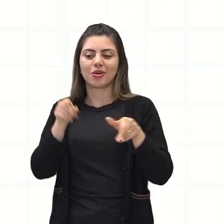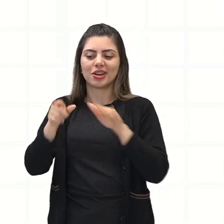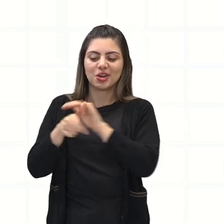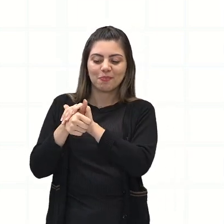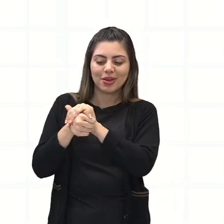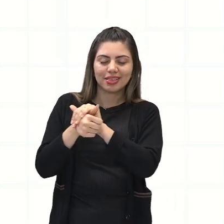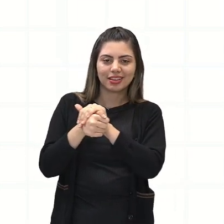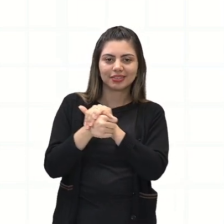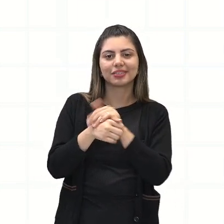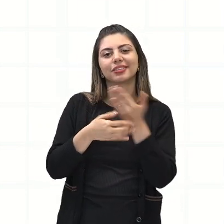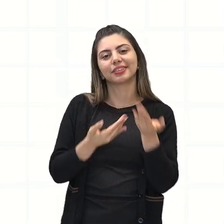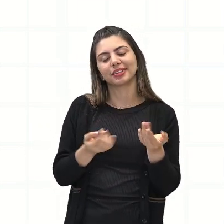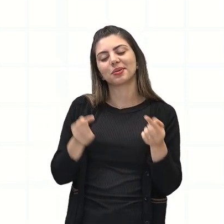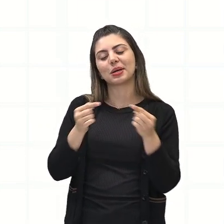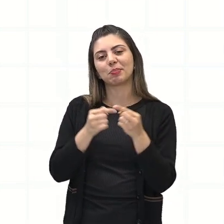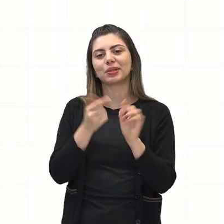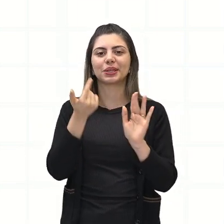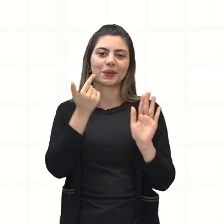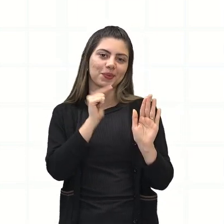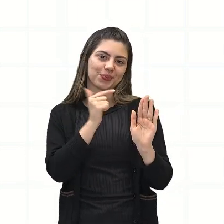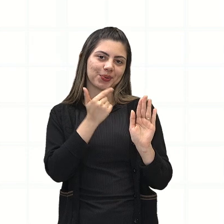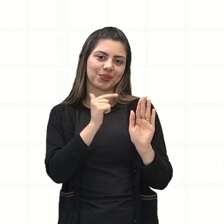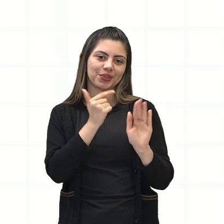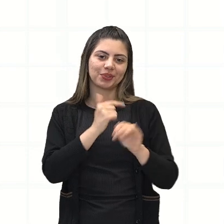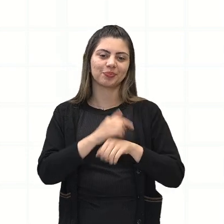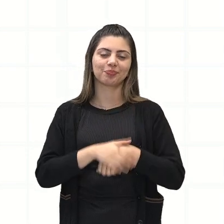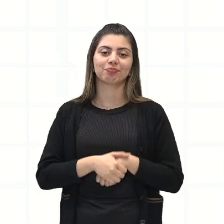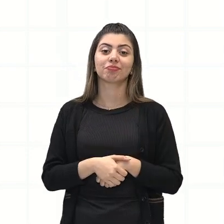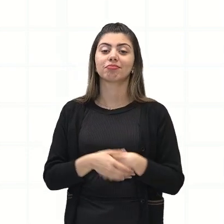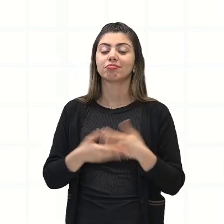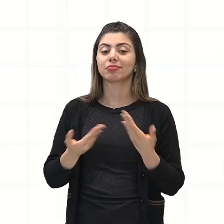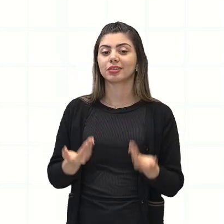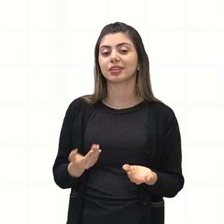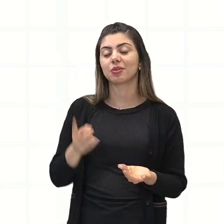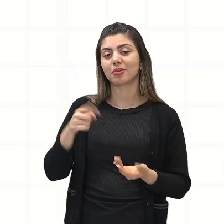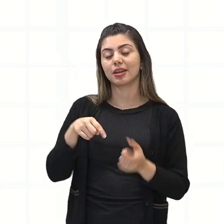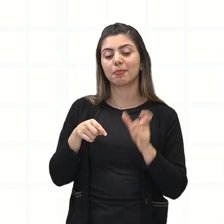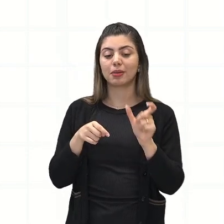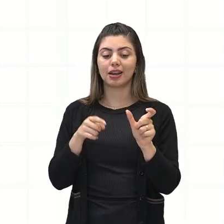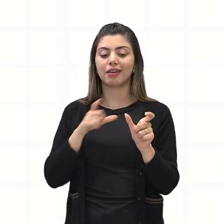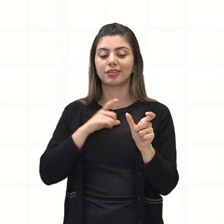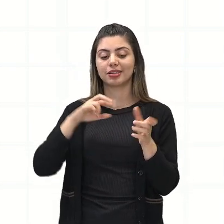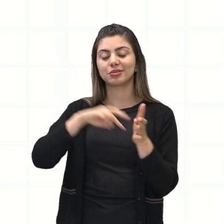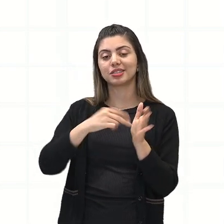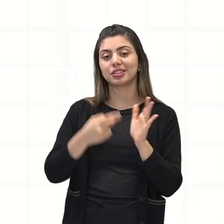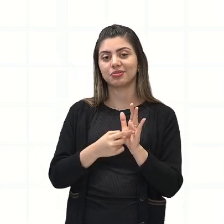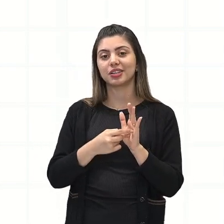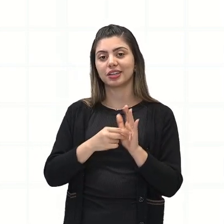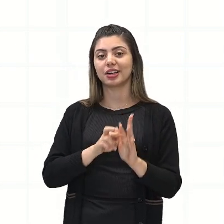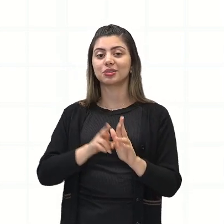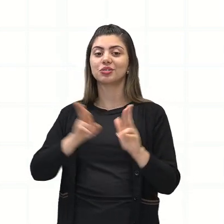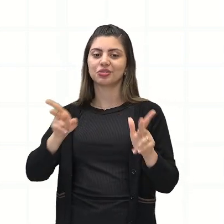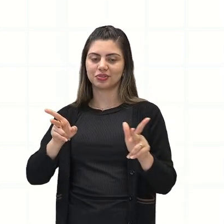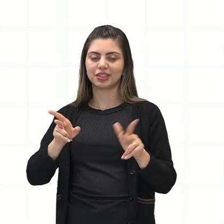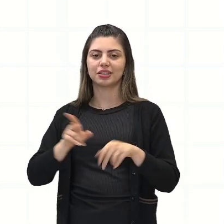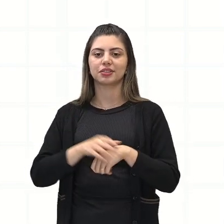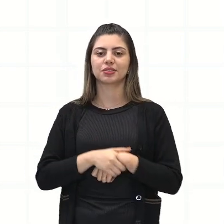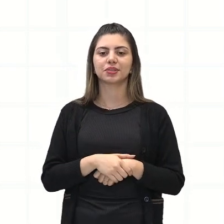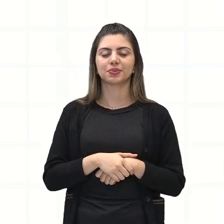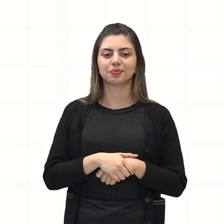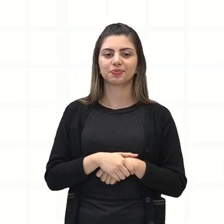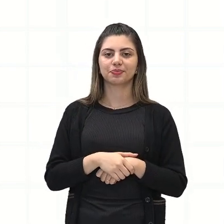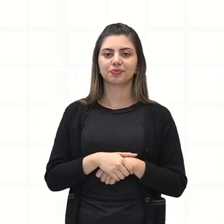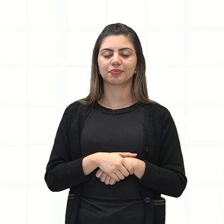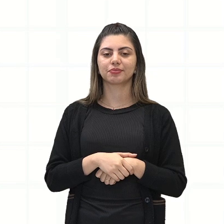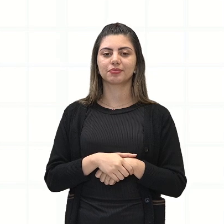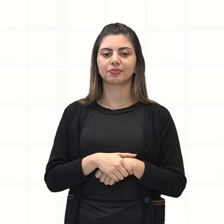está ironizando, né? Não está dizendo que realmente ele andou, ele correu, aliás, ele